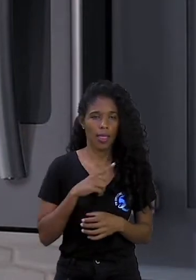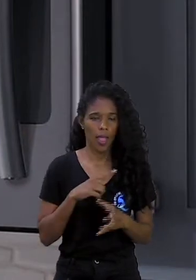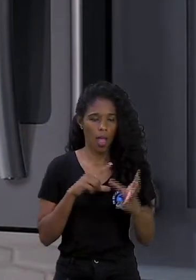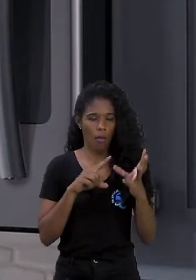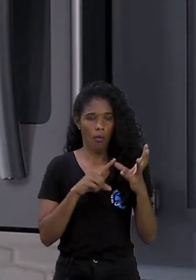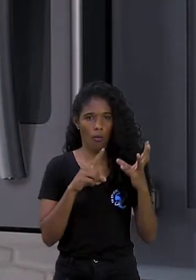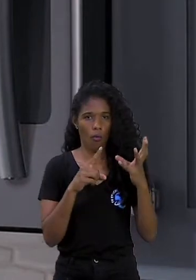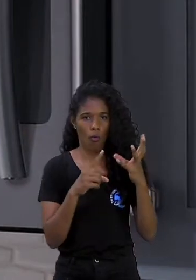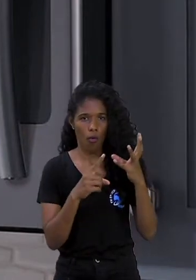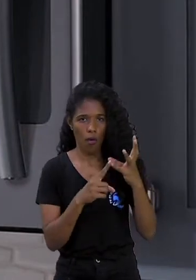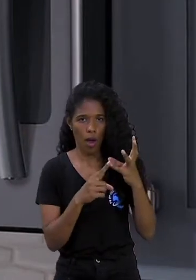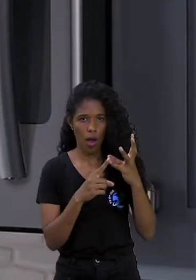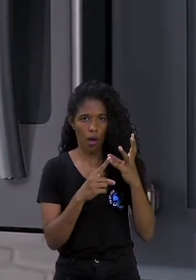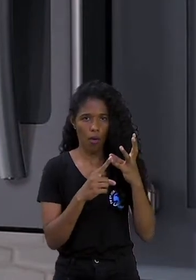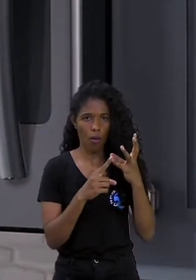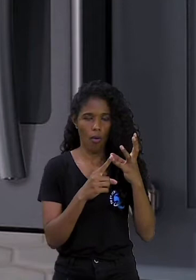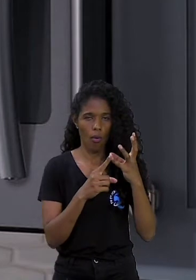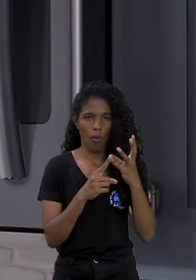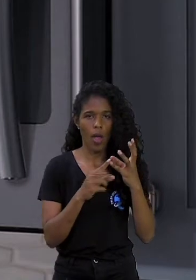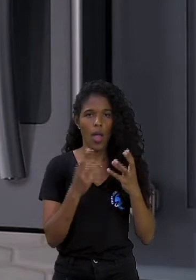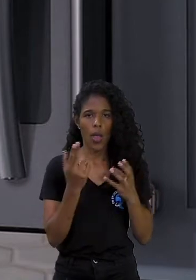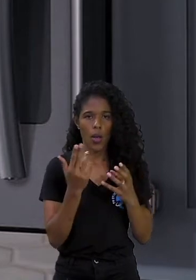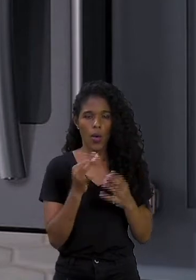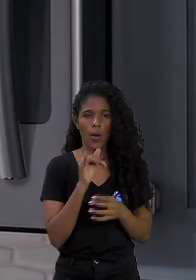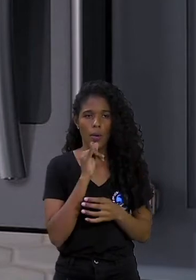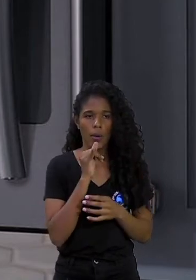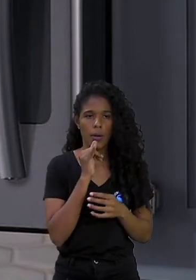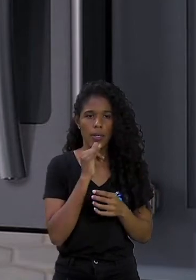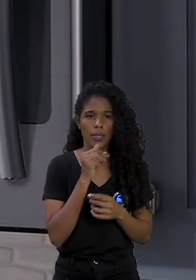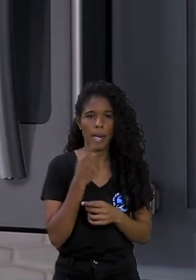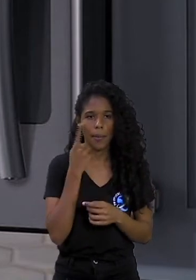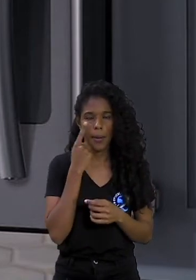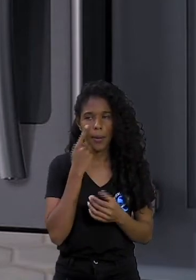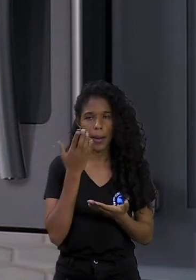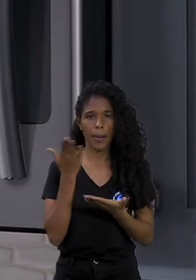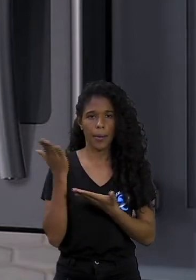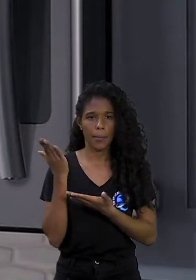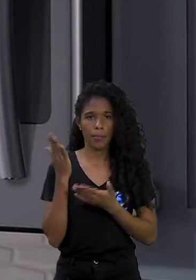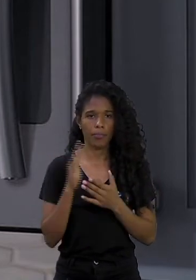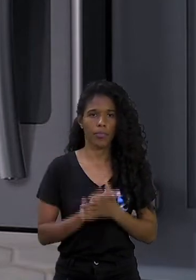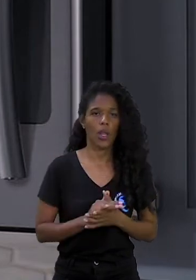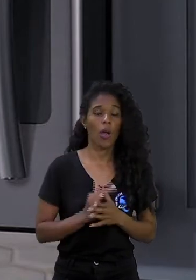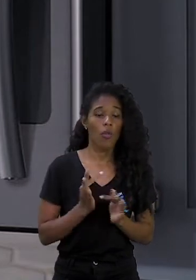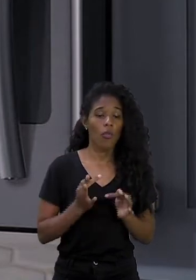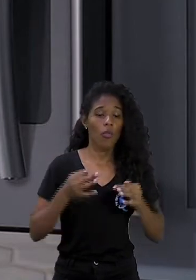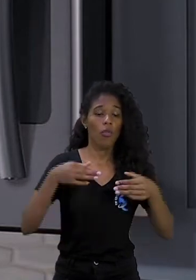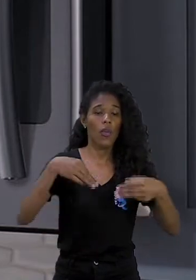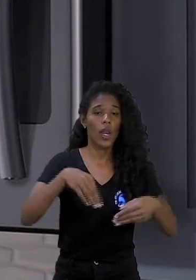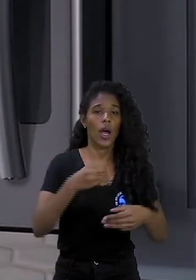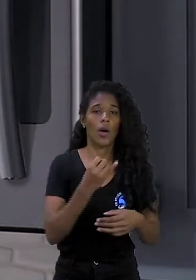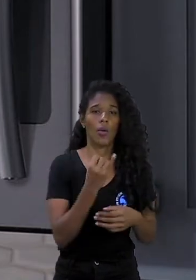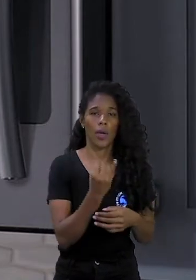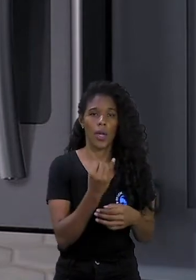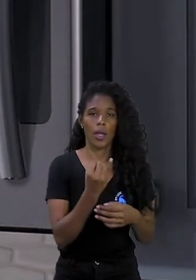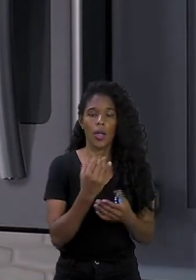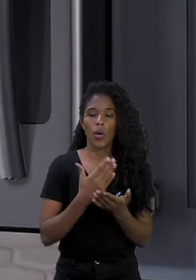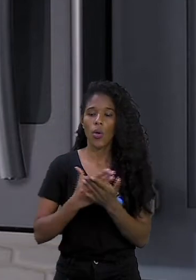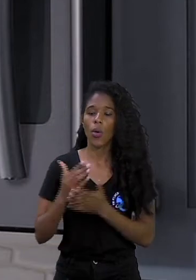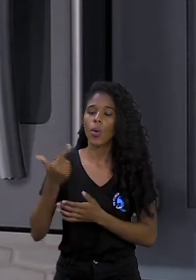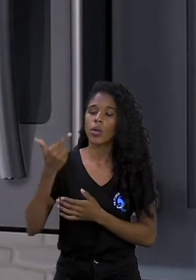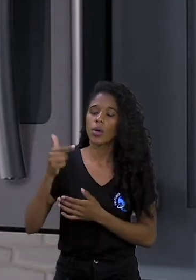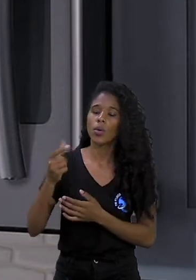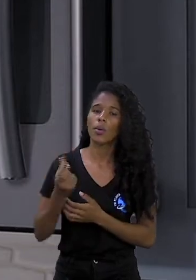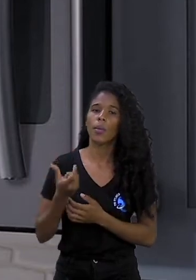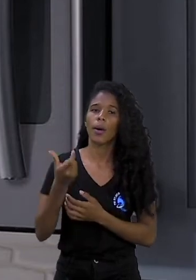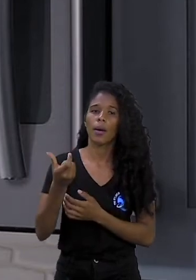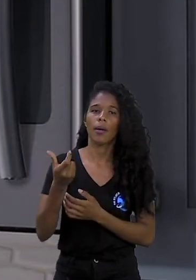só, terminou com i, o prefixo anti terminou com i e inflamatório começou com i. Então, eu preciso colocar um